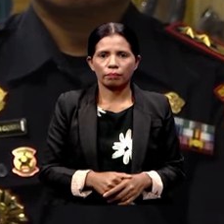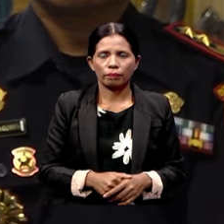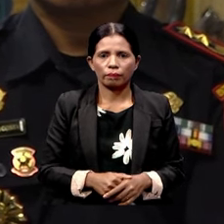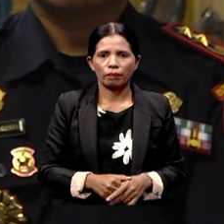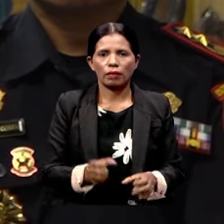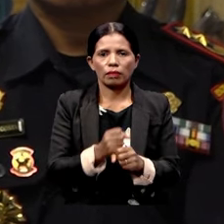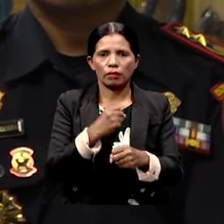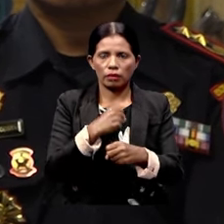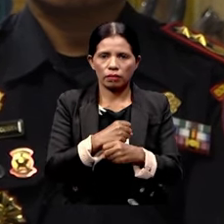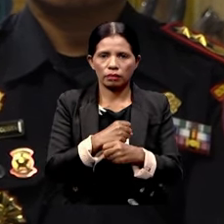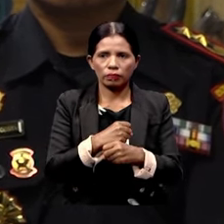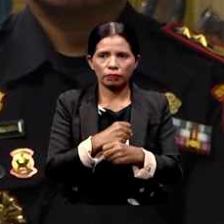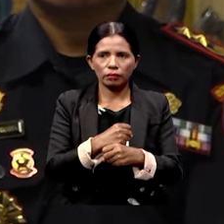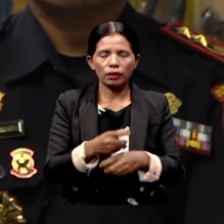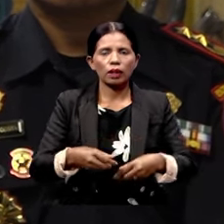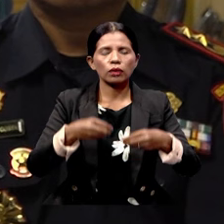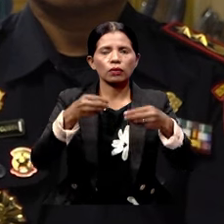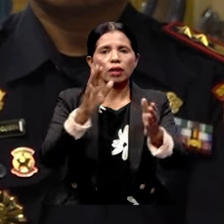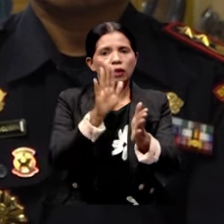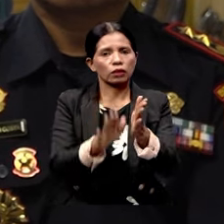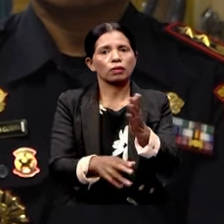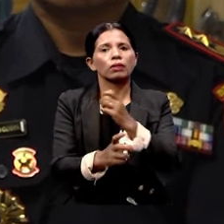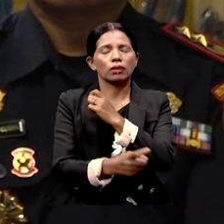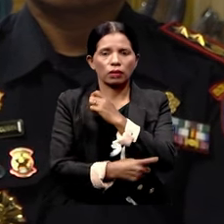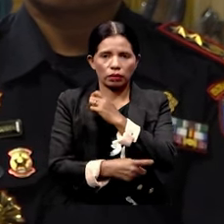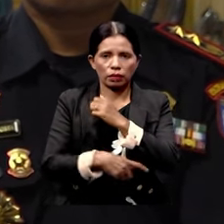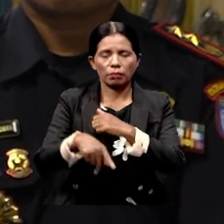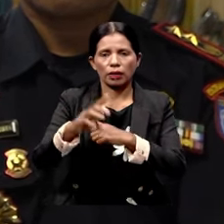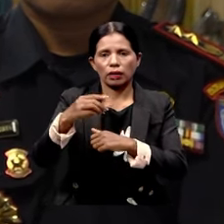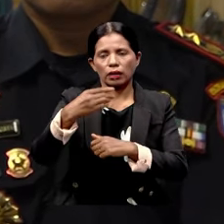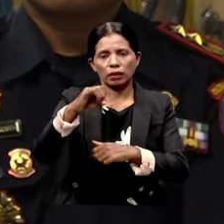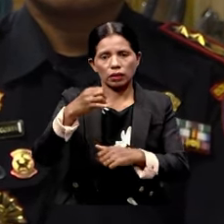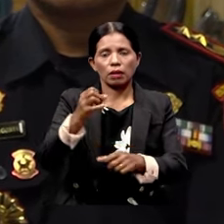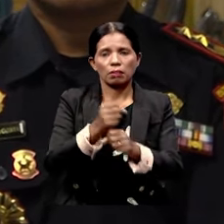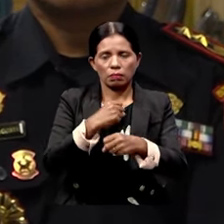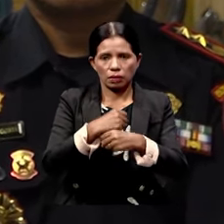halo. Atau foi indulto, né? Buat nampak provedor bela halu maka